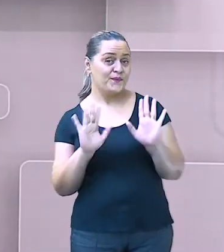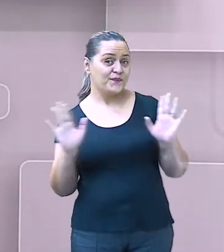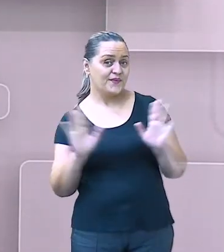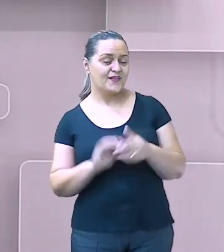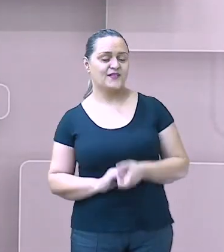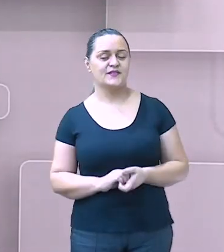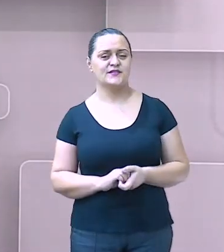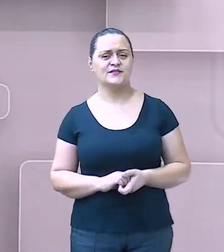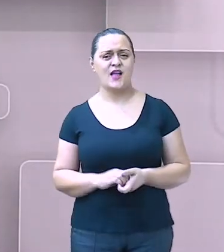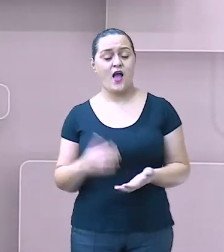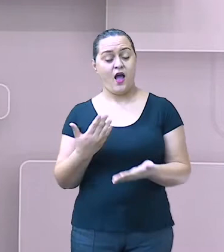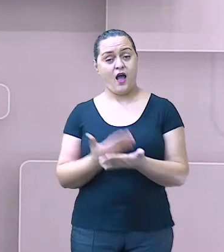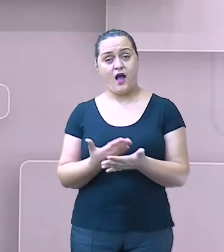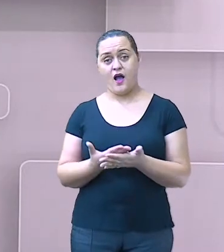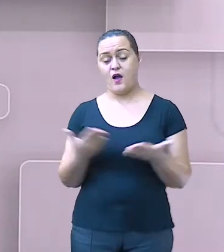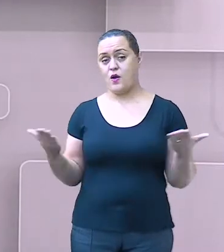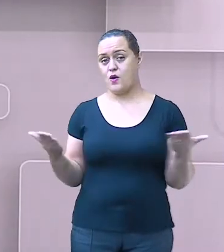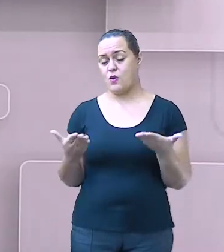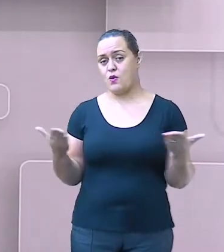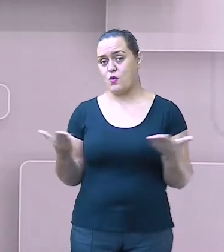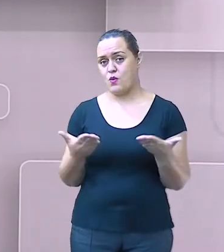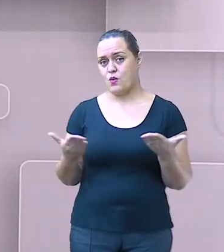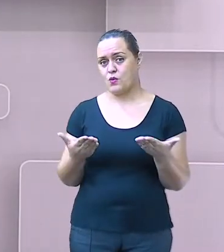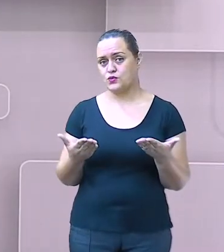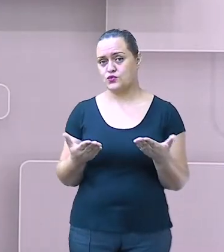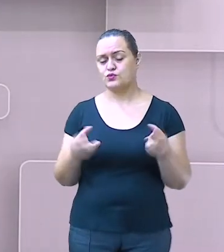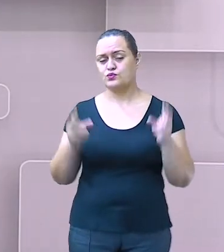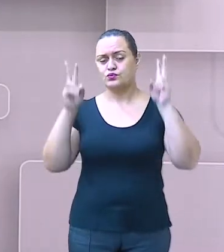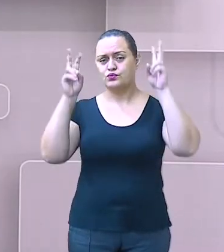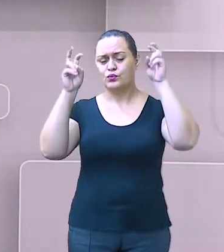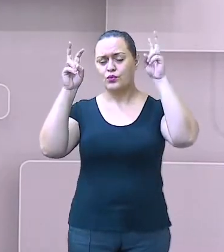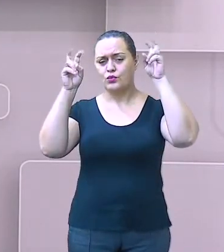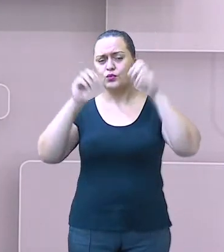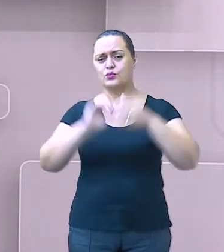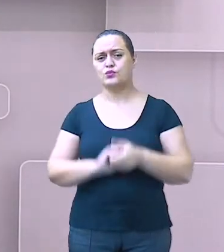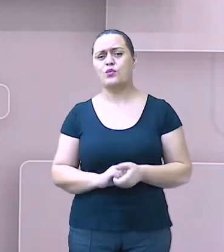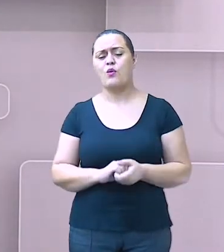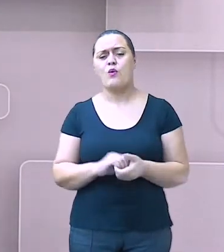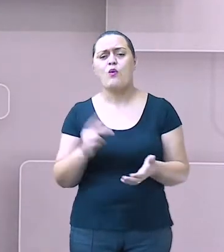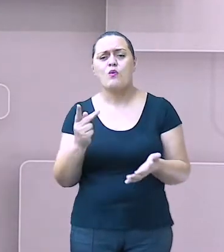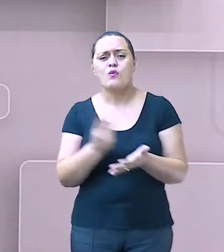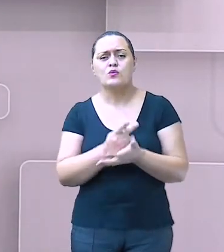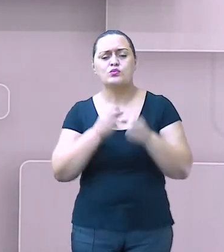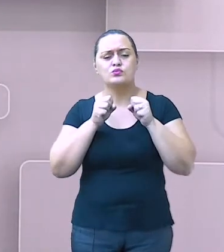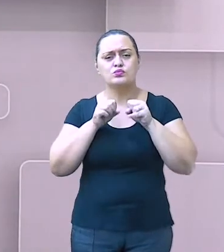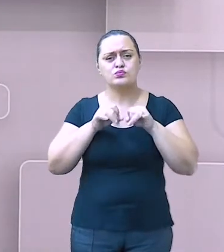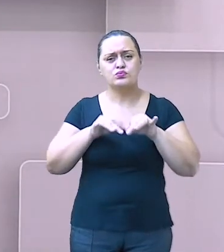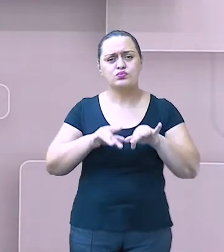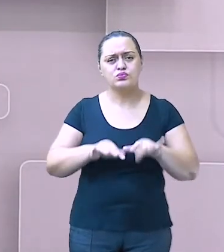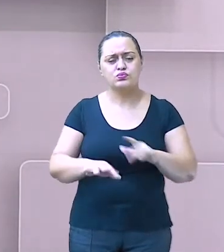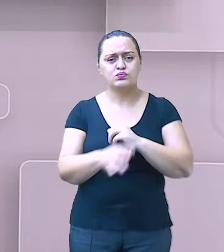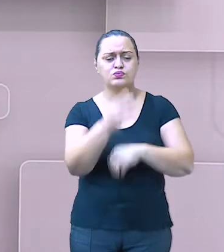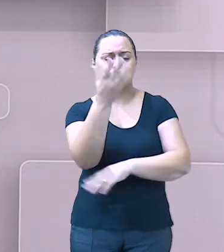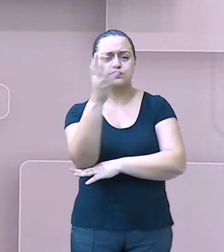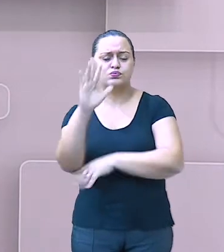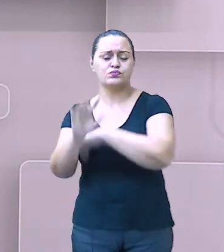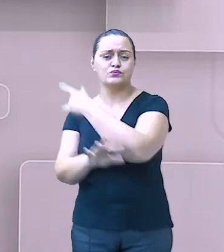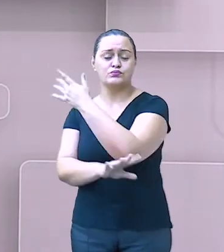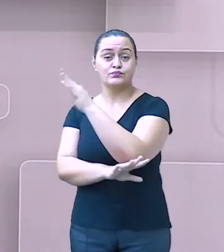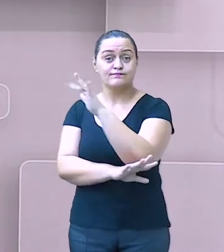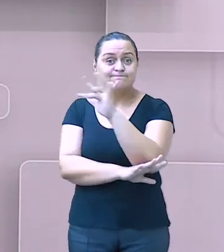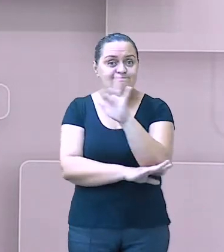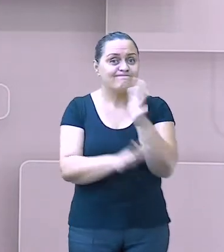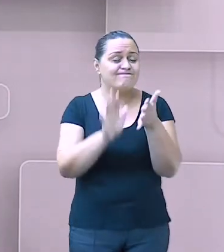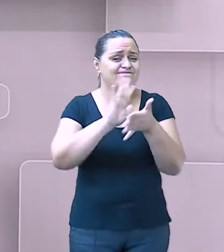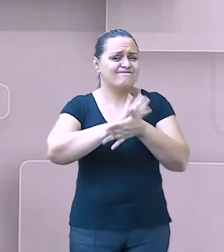Na nossa aula de hoje, nós vamos falar sobre os desastres naturais. Vem comigo. Bom, os desastres